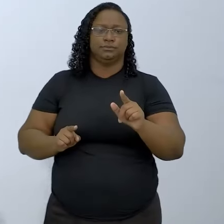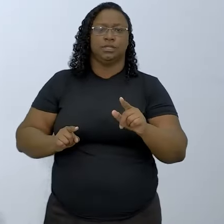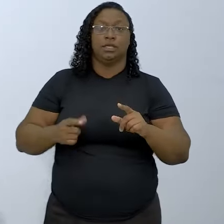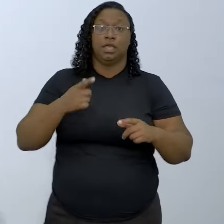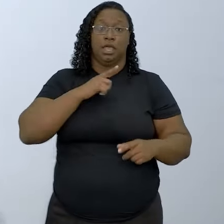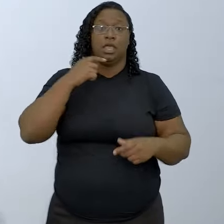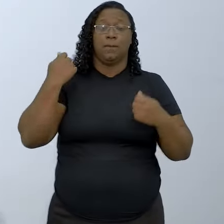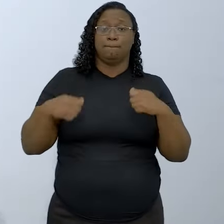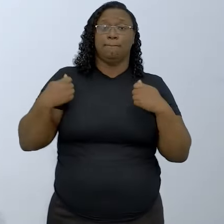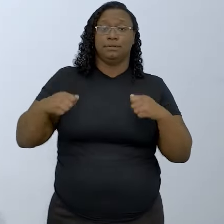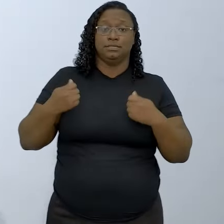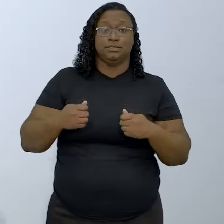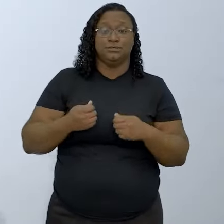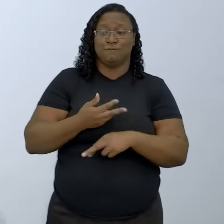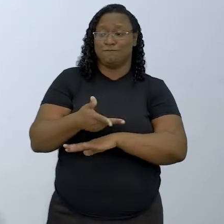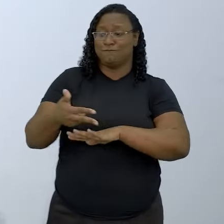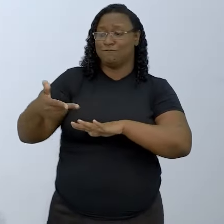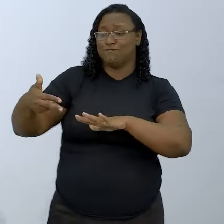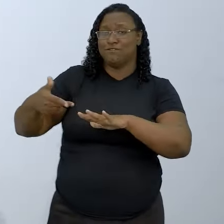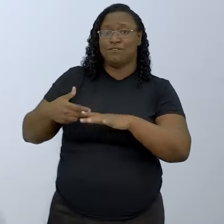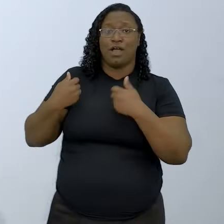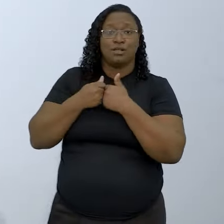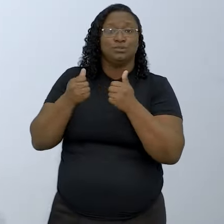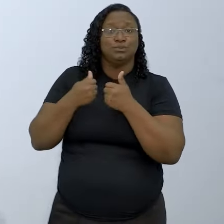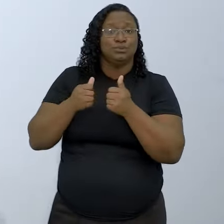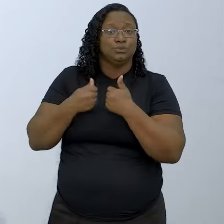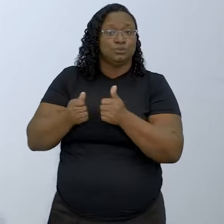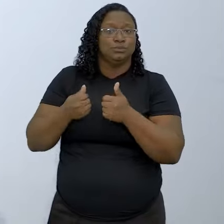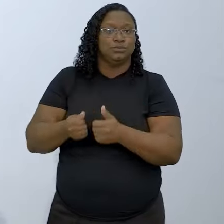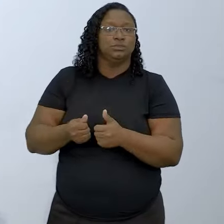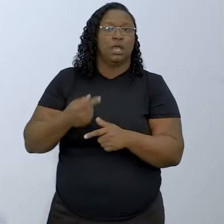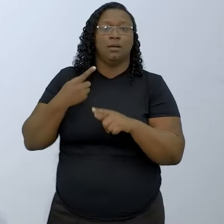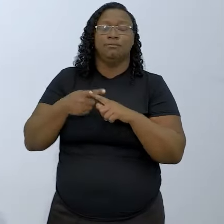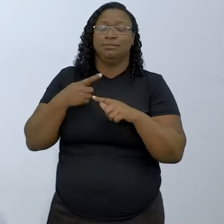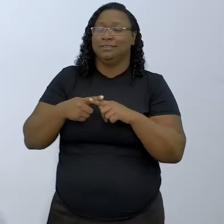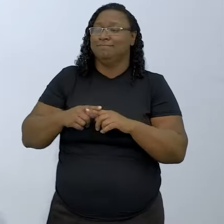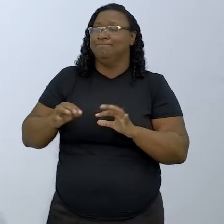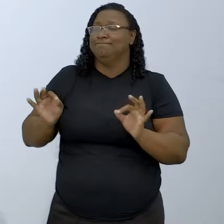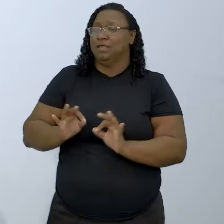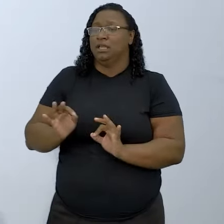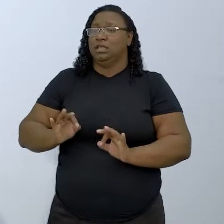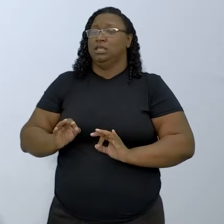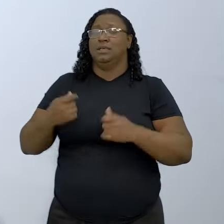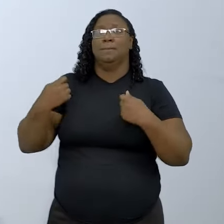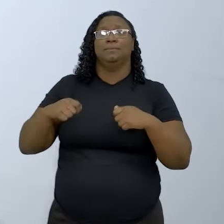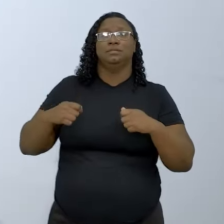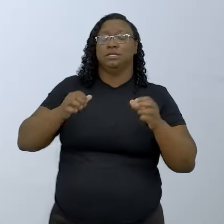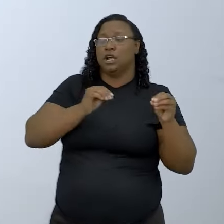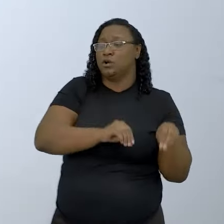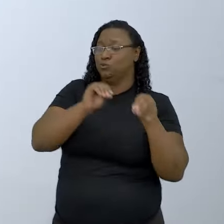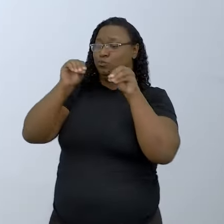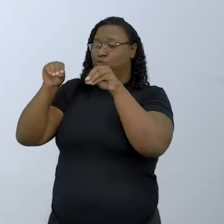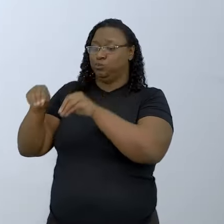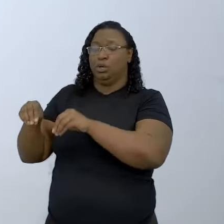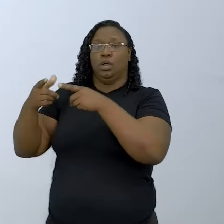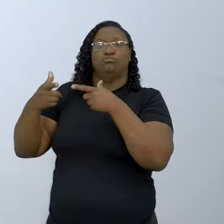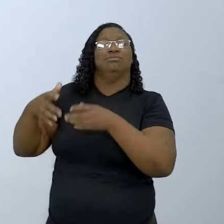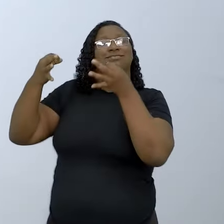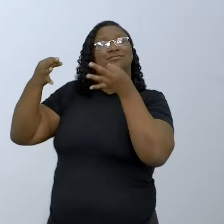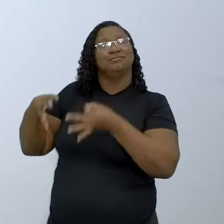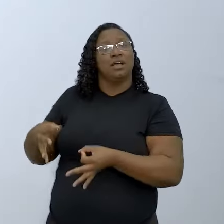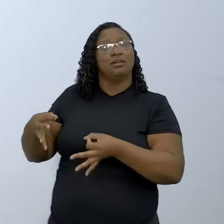779 ônibus, porque nenhum ônibus me deixa onde eu preciso. Porque eles vão me deixando em bairros grandes e, muitas vezes, bairros